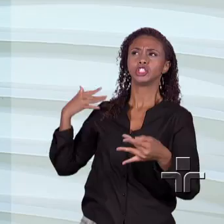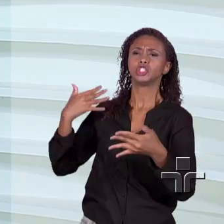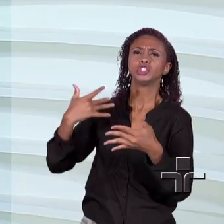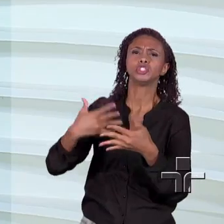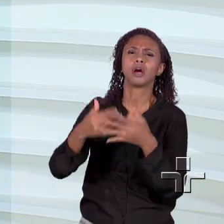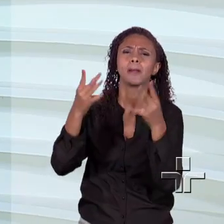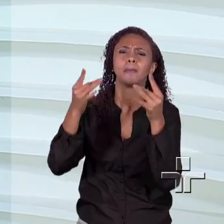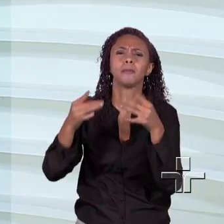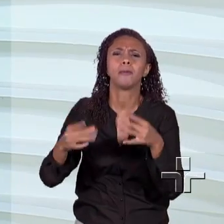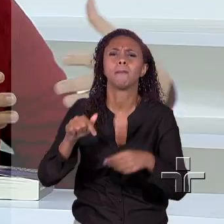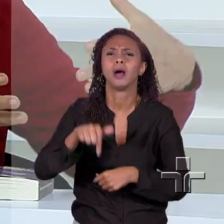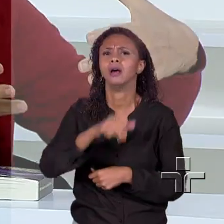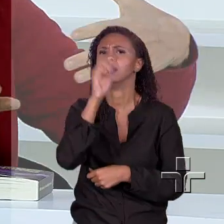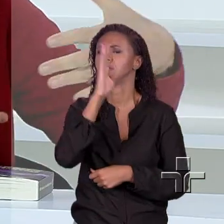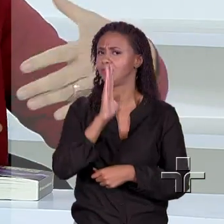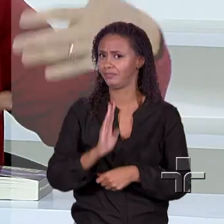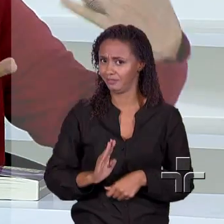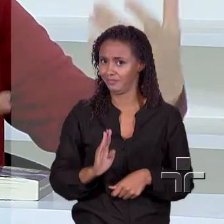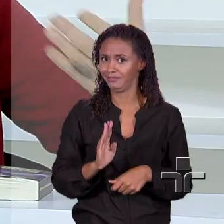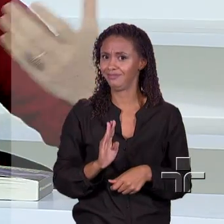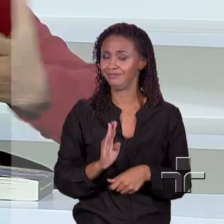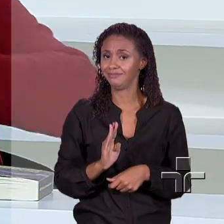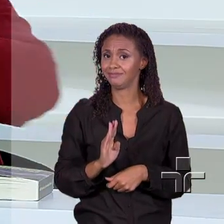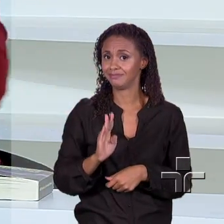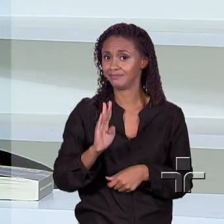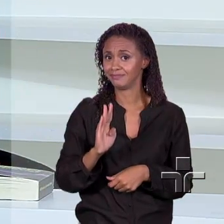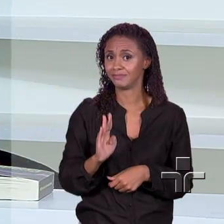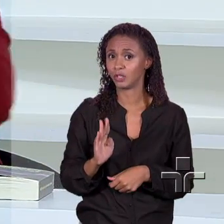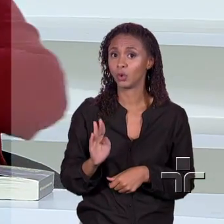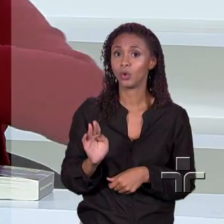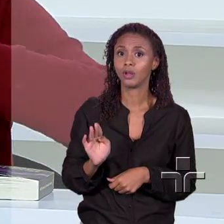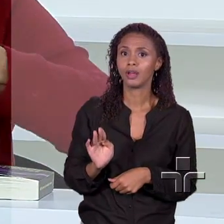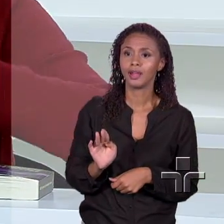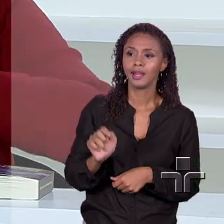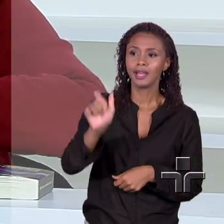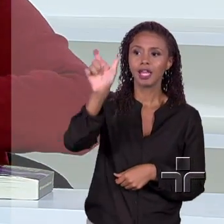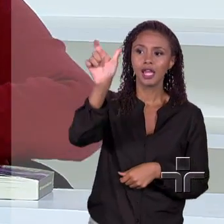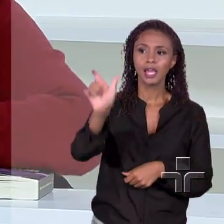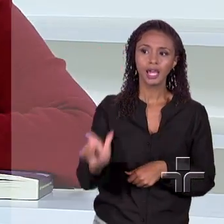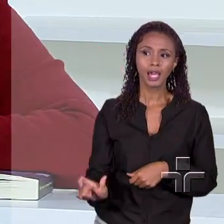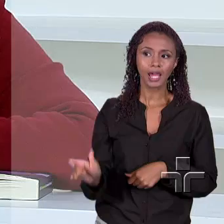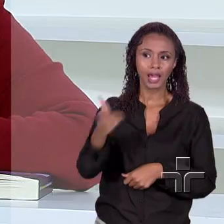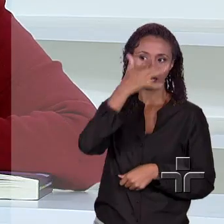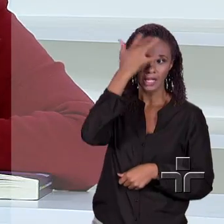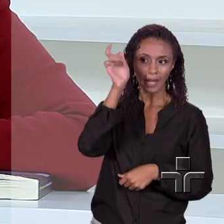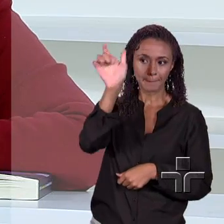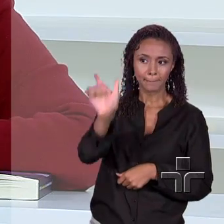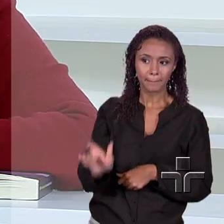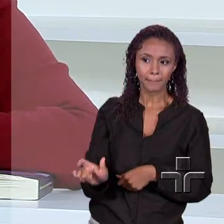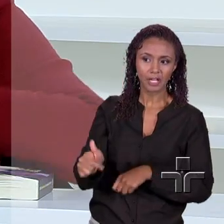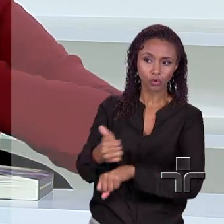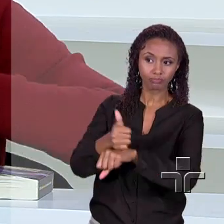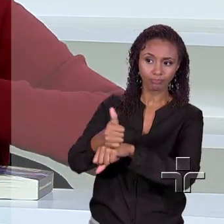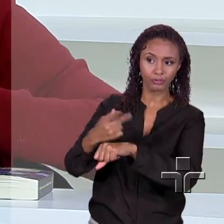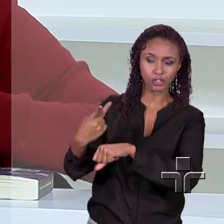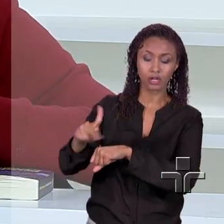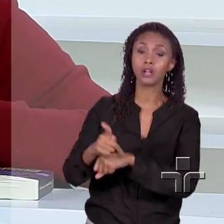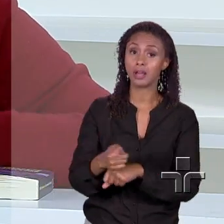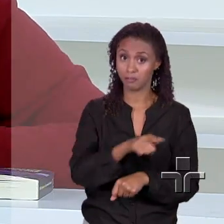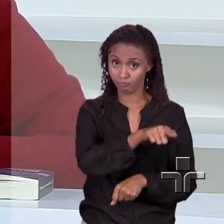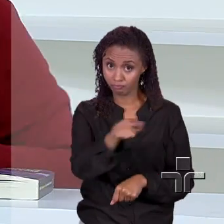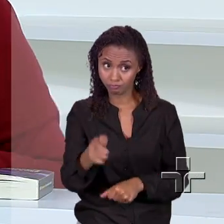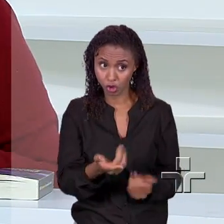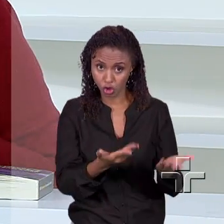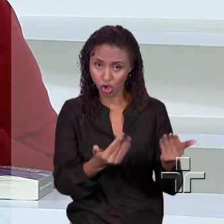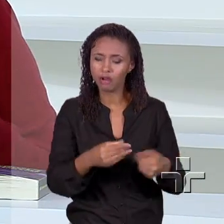de história do Brasil, com base na carreira de uma pessoa. Eu acho que os mais jovens, eu recomendo, deveriam ler o livro,